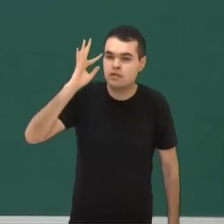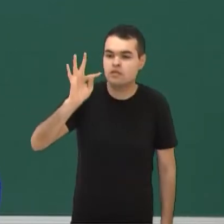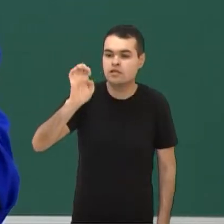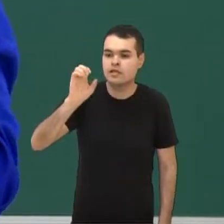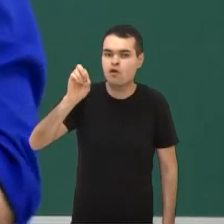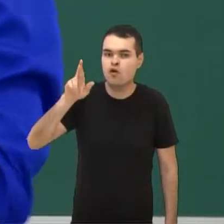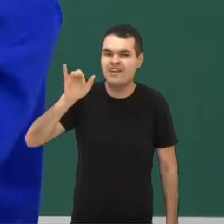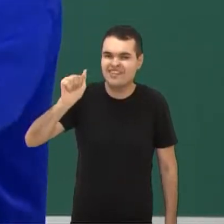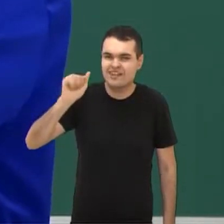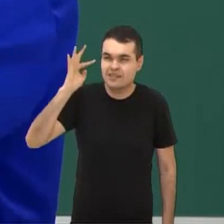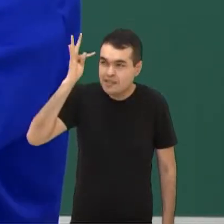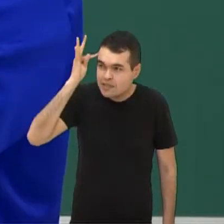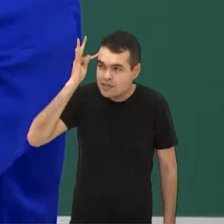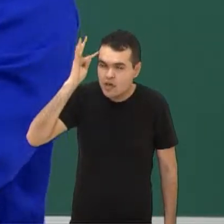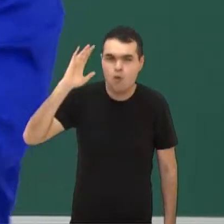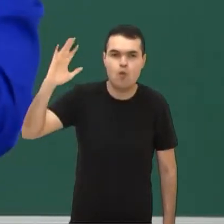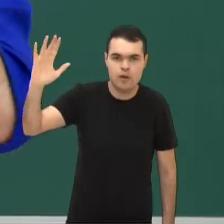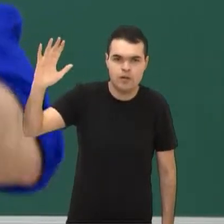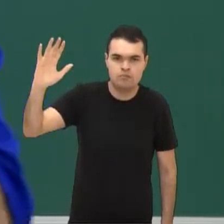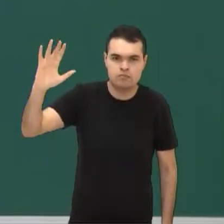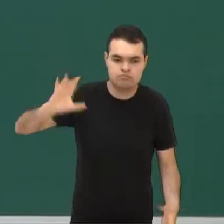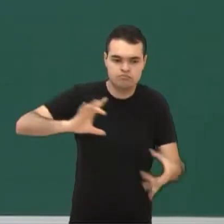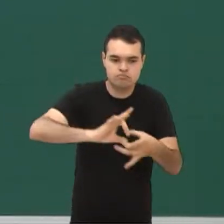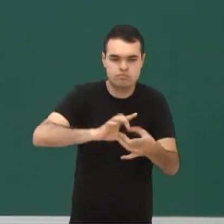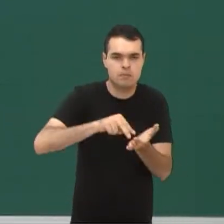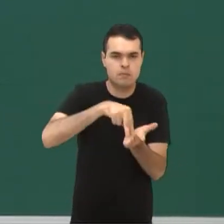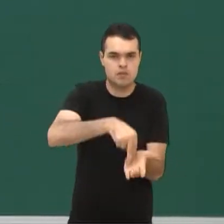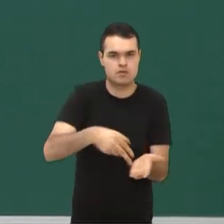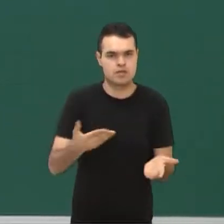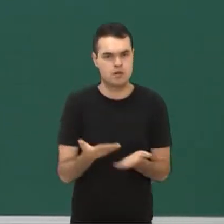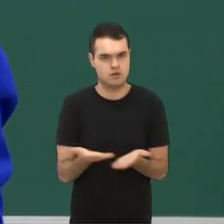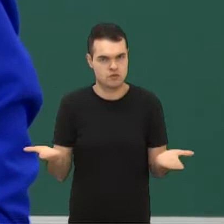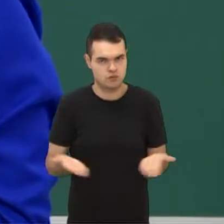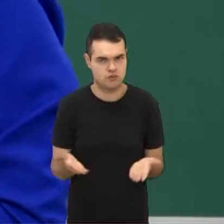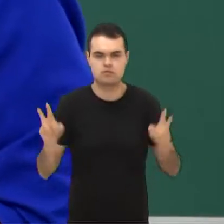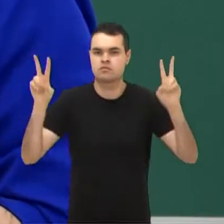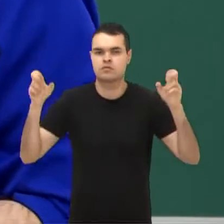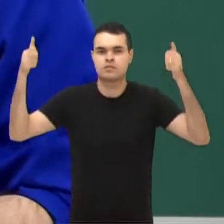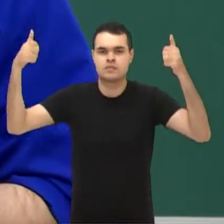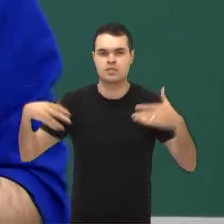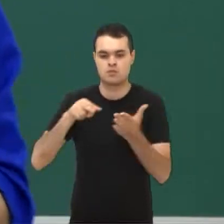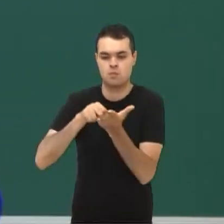a sociedade a partir do positivismo. Na aula de hoje, a gente está falando